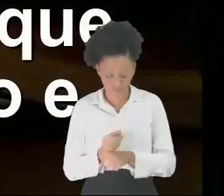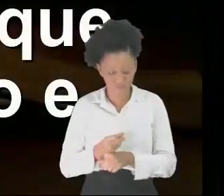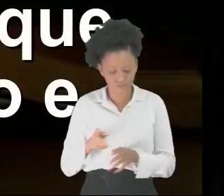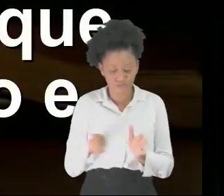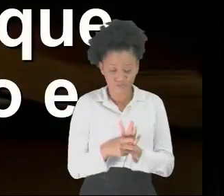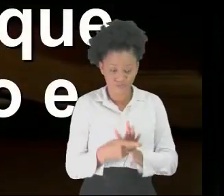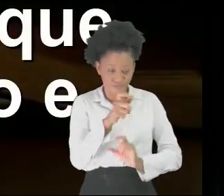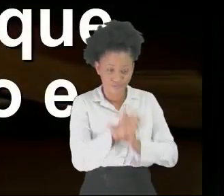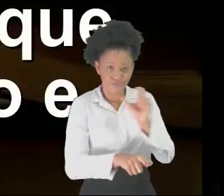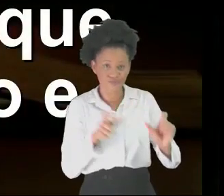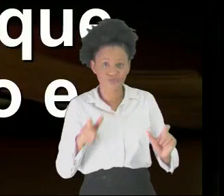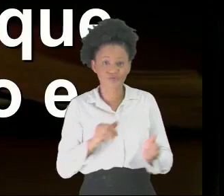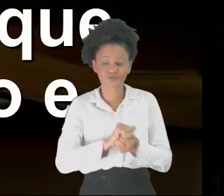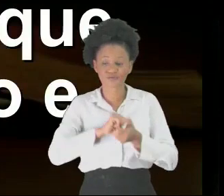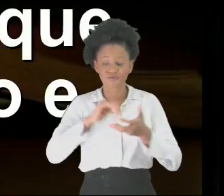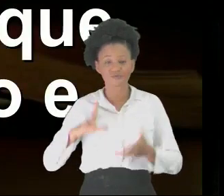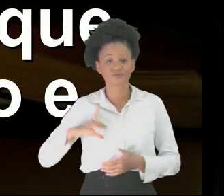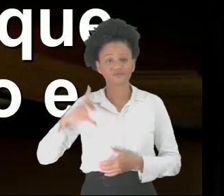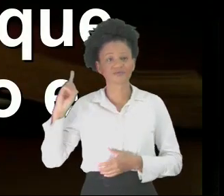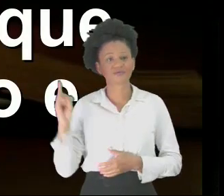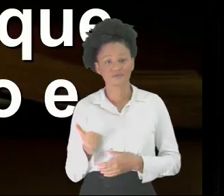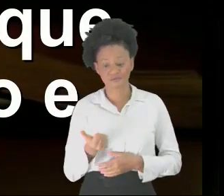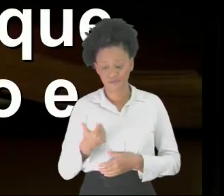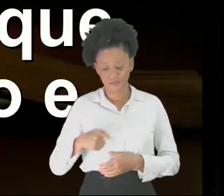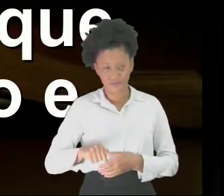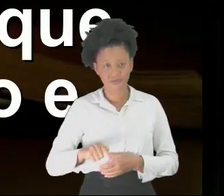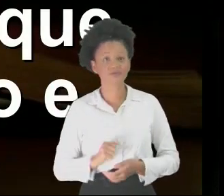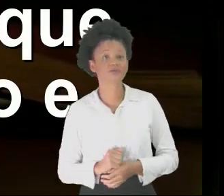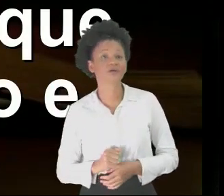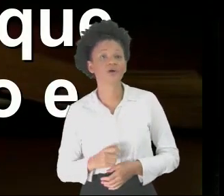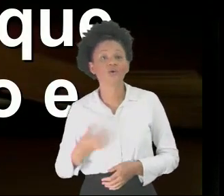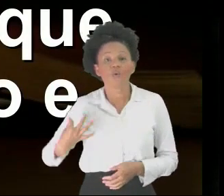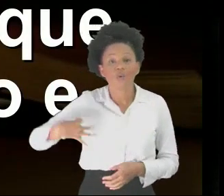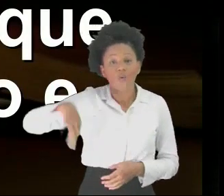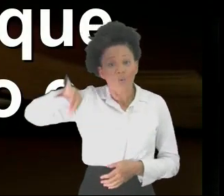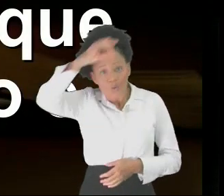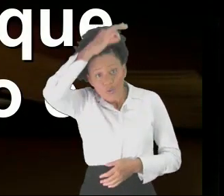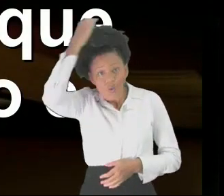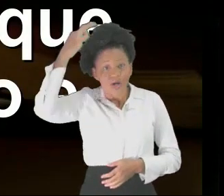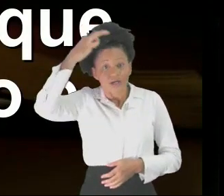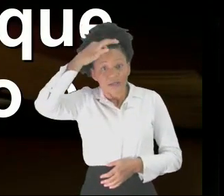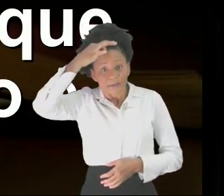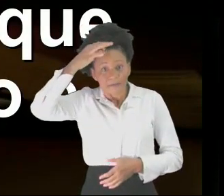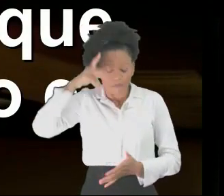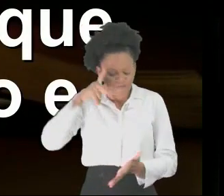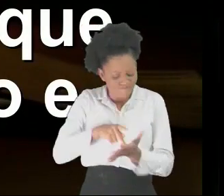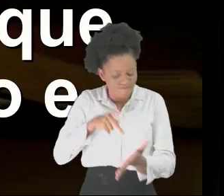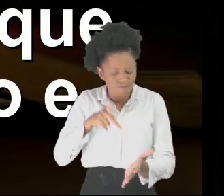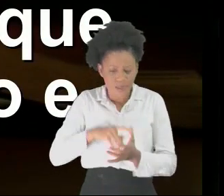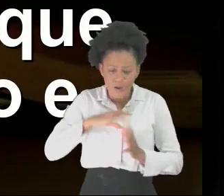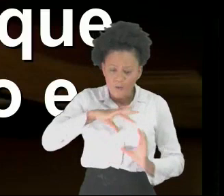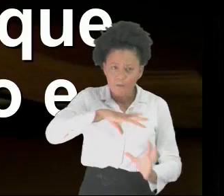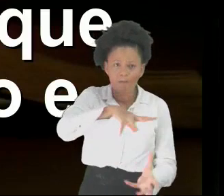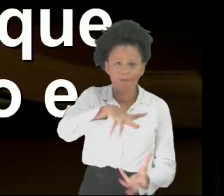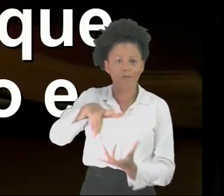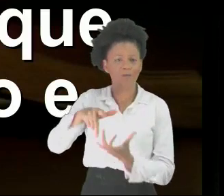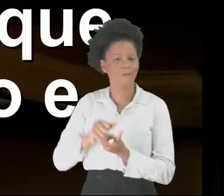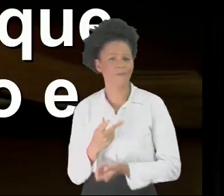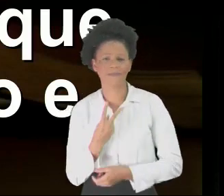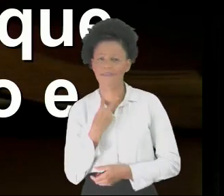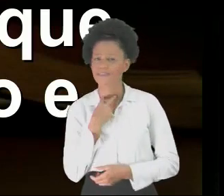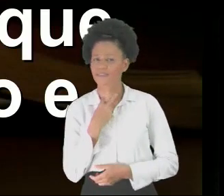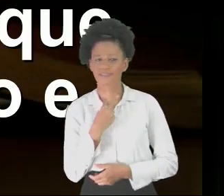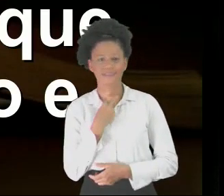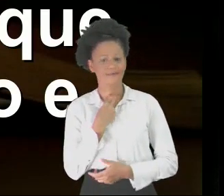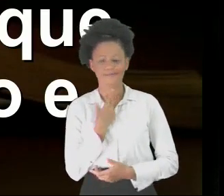né? Glória a Deus. 17. O Espírito de verdade que o mundo não pode receber, porque